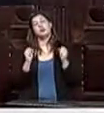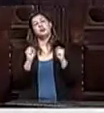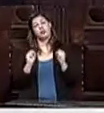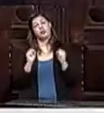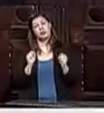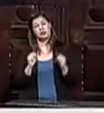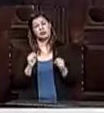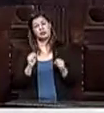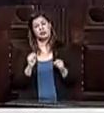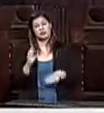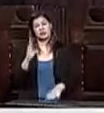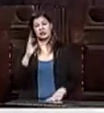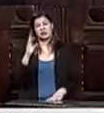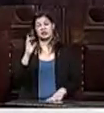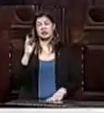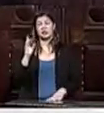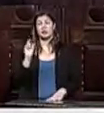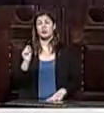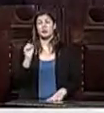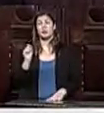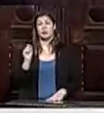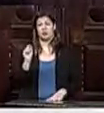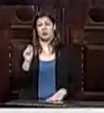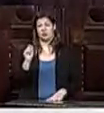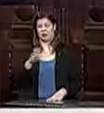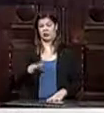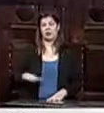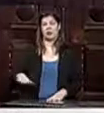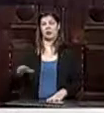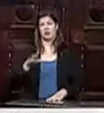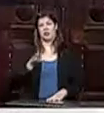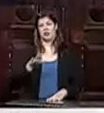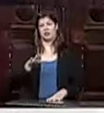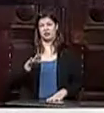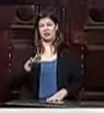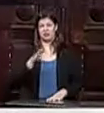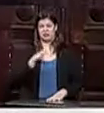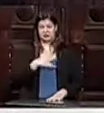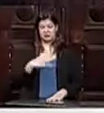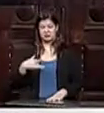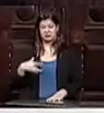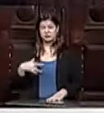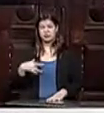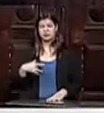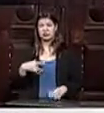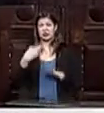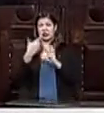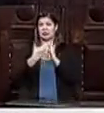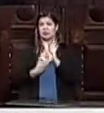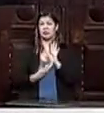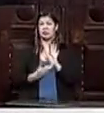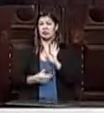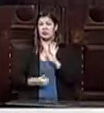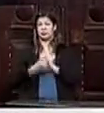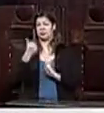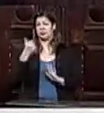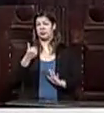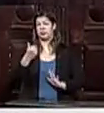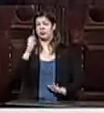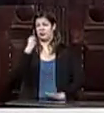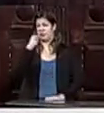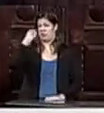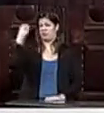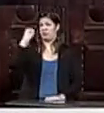presidente, deputada enfermeira Rejane, no relatório do primeiro quadrimestre